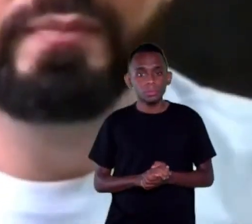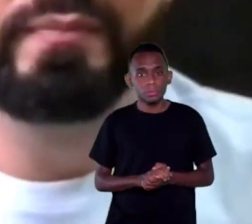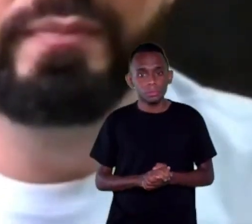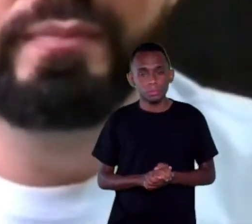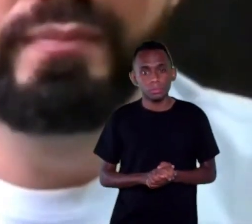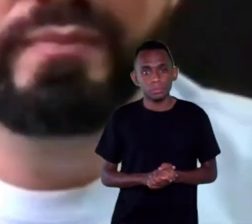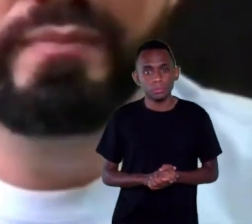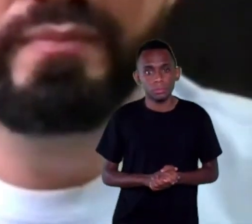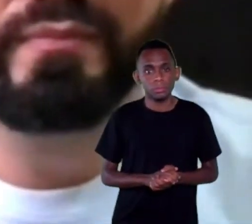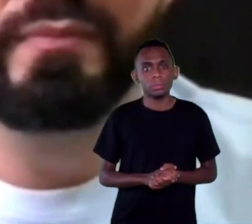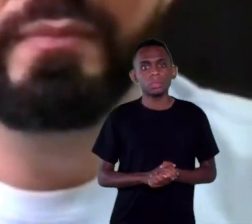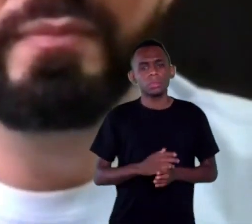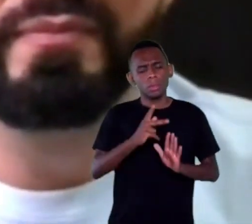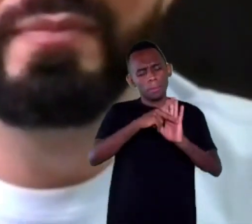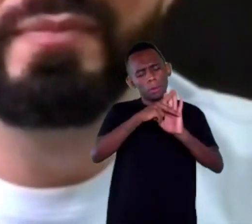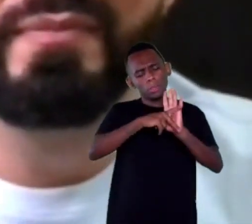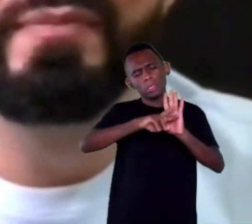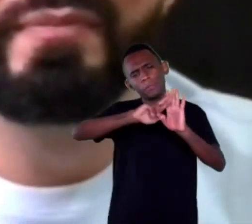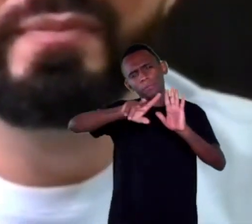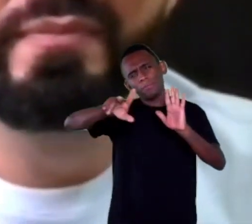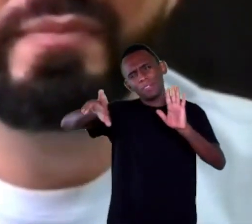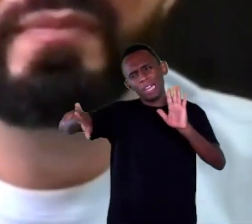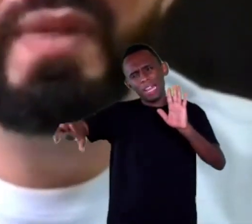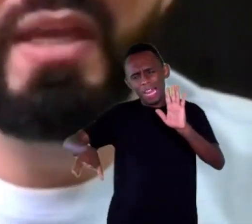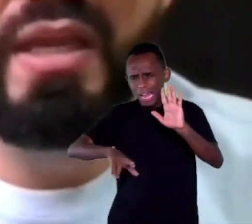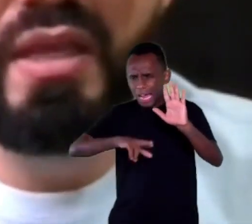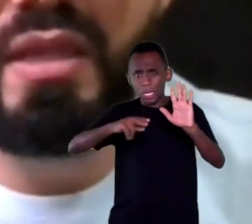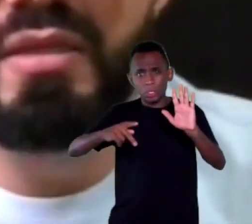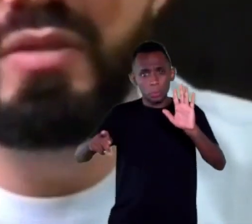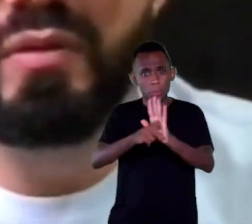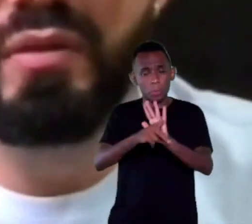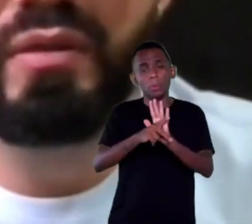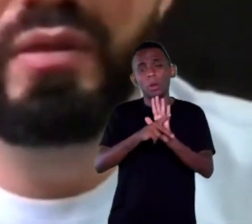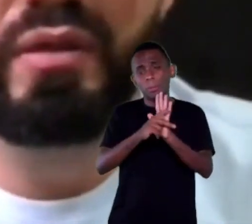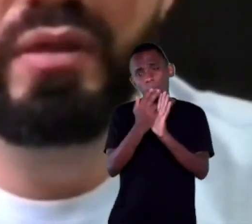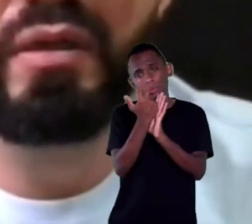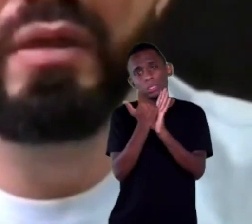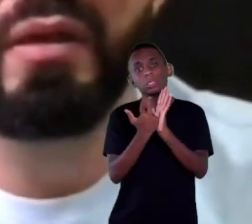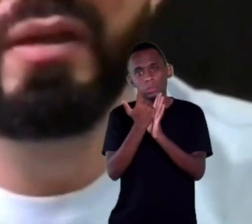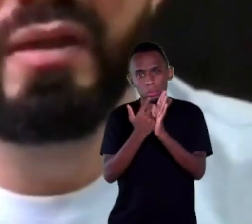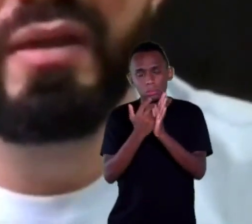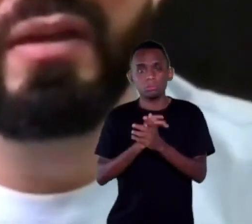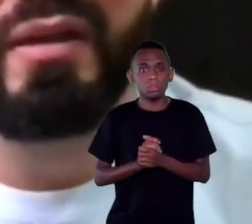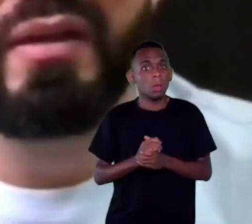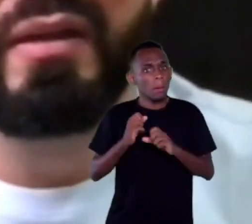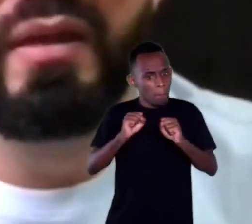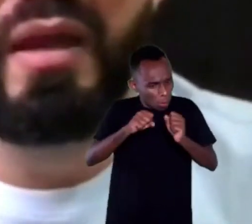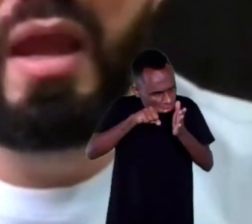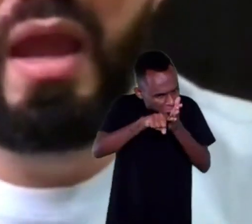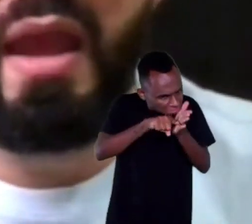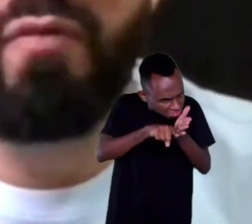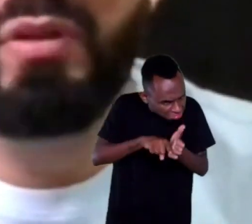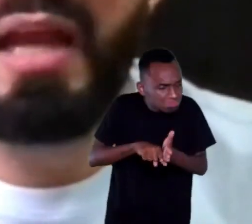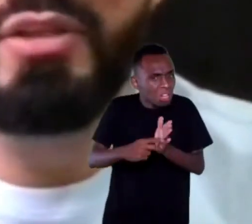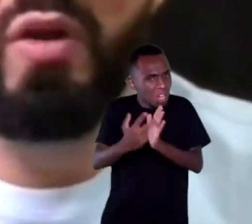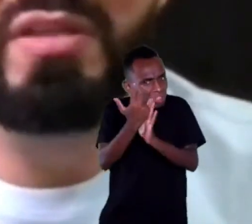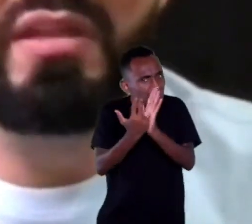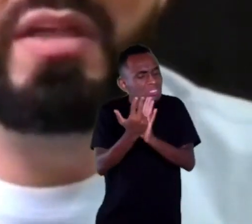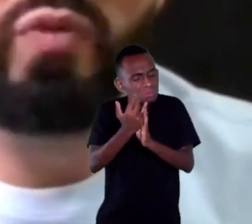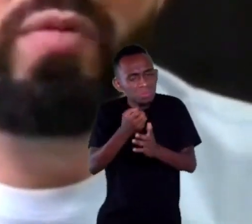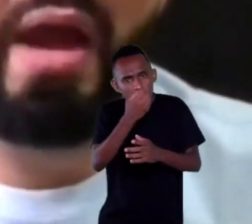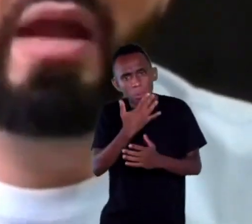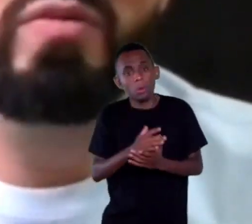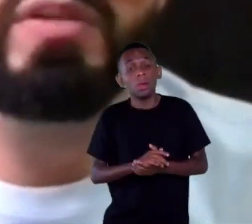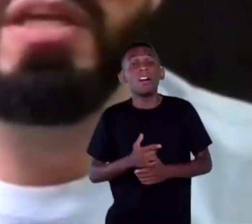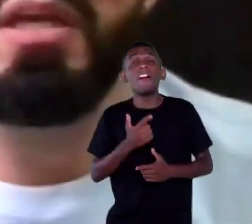Está cheio de projeto com as ilustrações junto com o Rogério também, né? Acho que pode ser bem explorado mesmo esses desenhos, viu? Junto com, a vontade